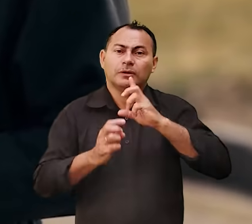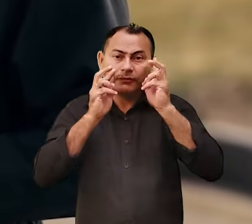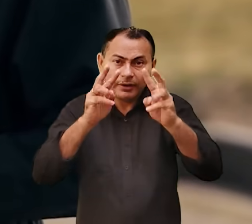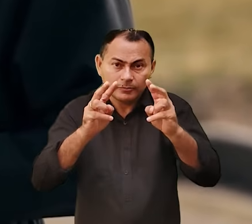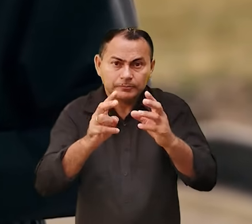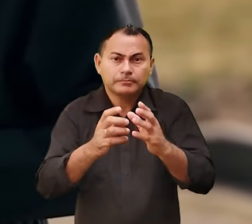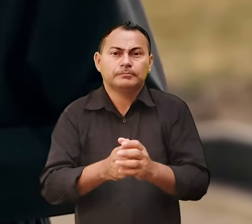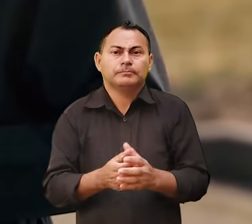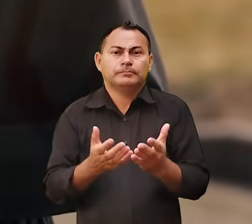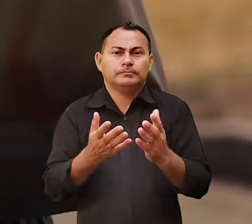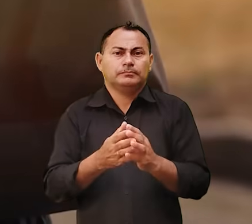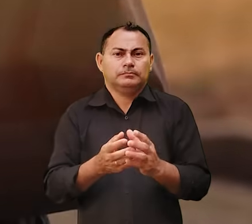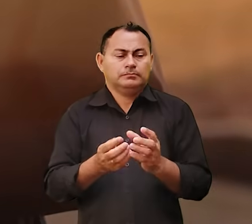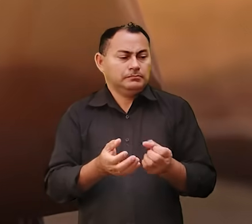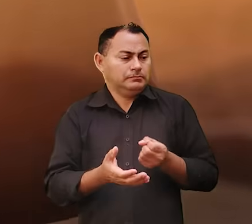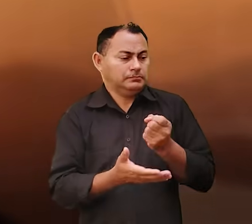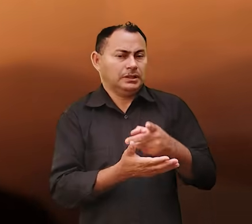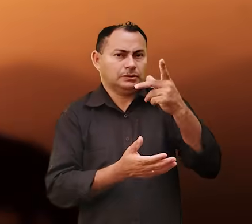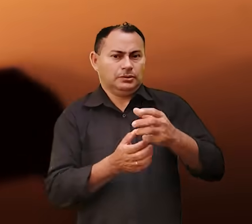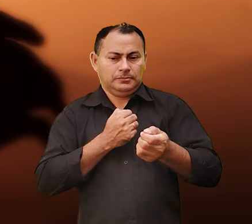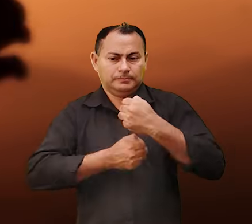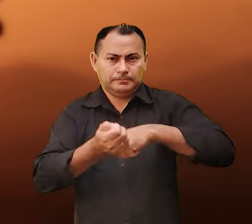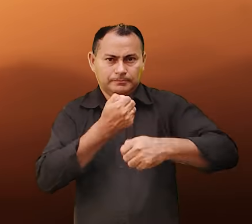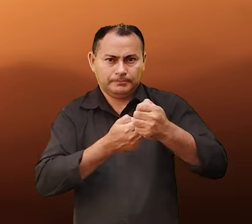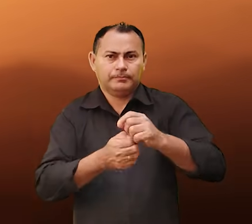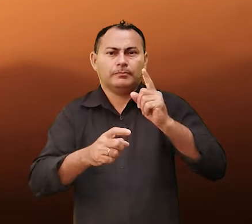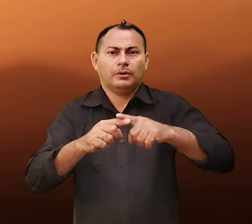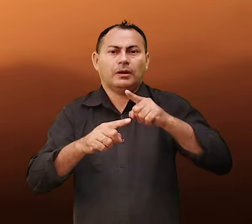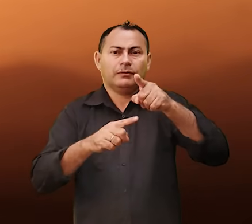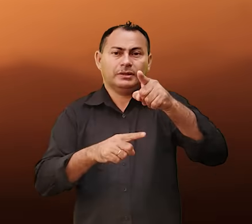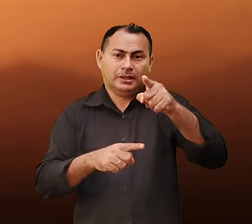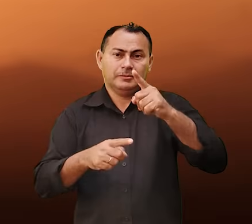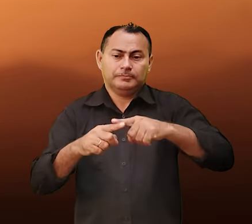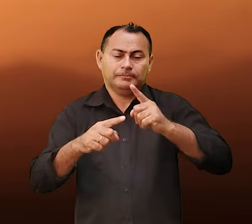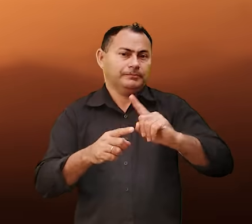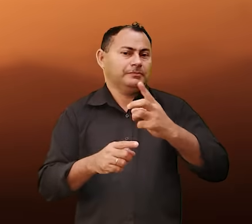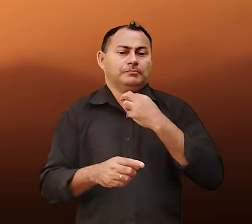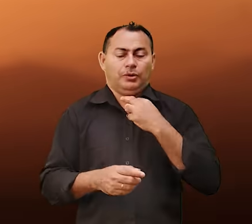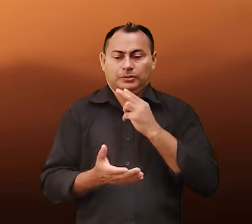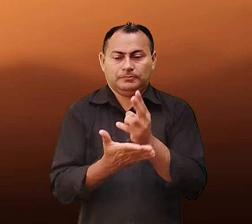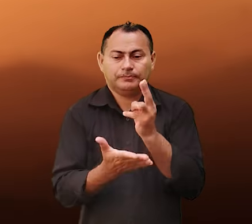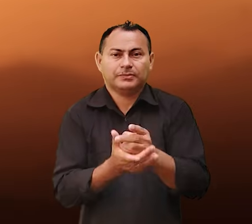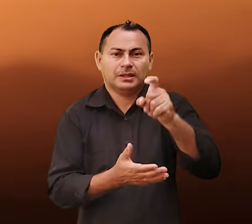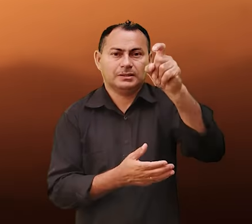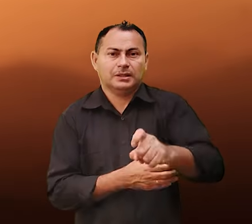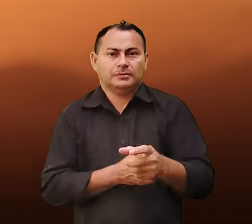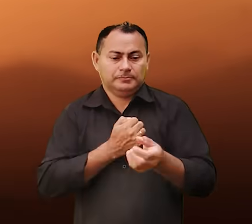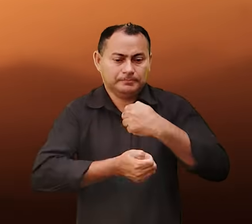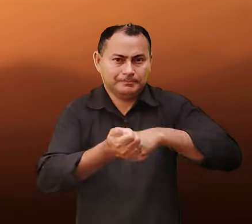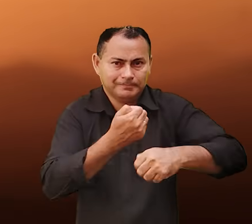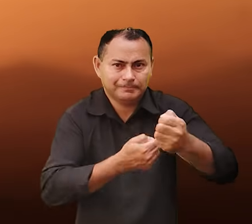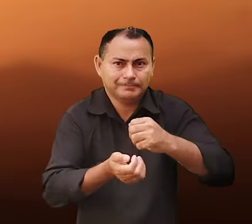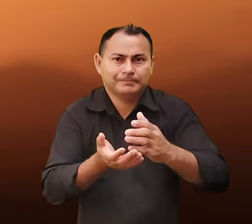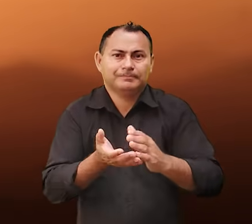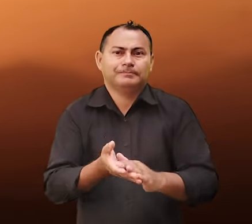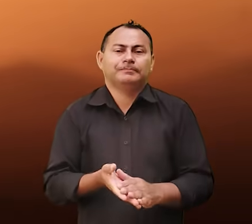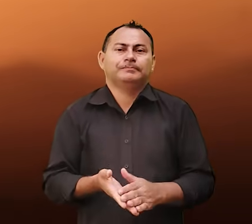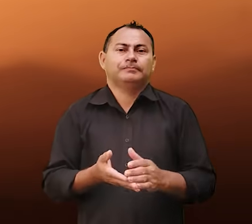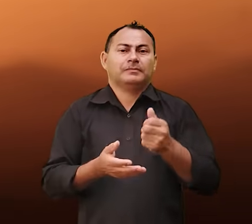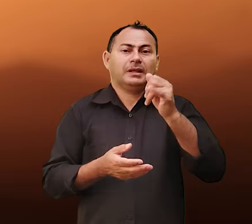dia ouviremos. Preste contas da sua administração, porque você não pode continuar sendo o